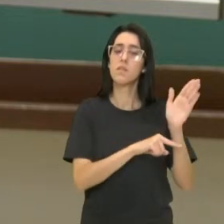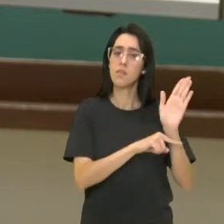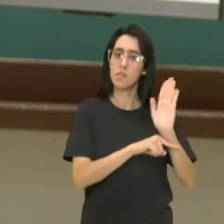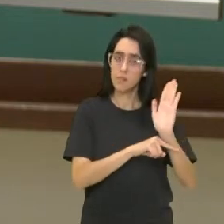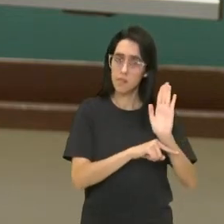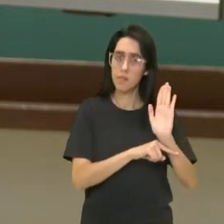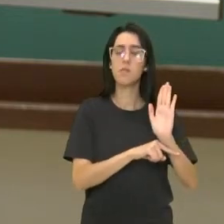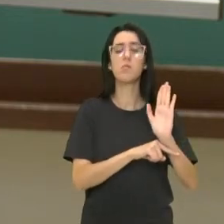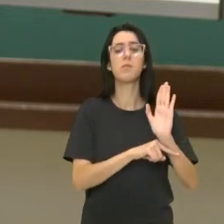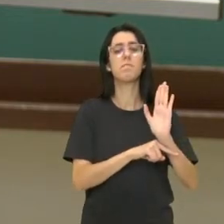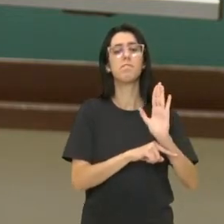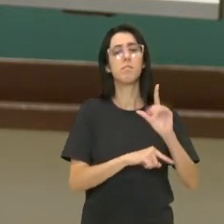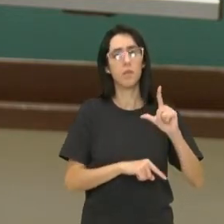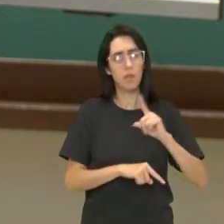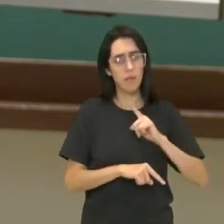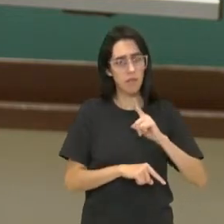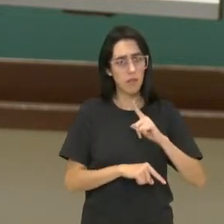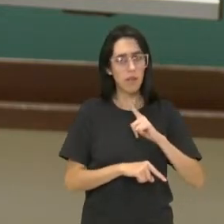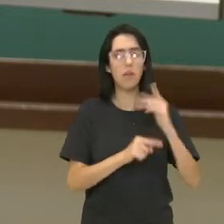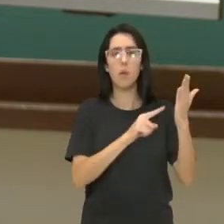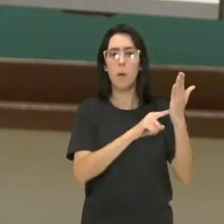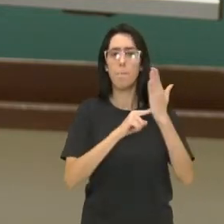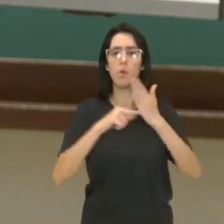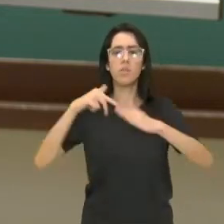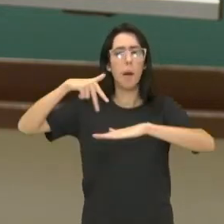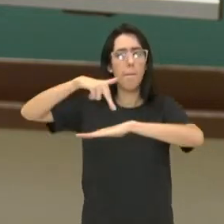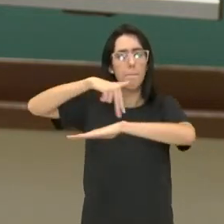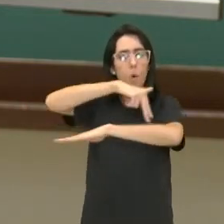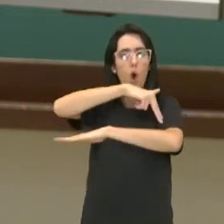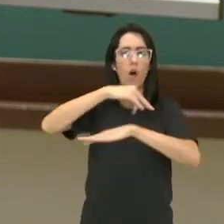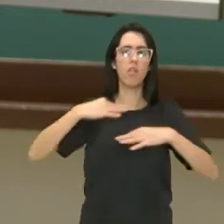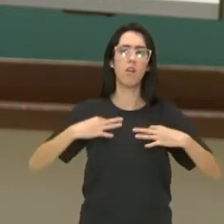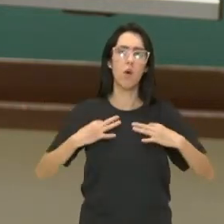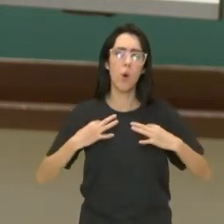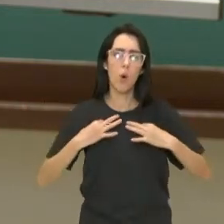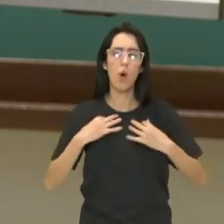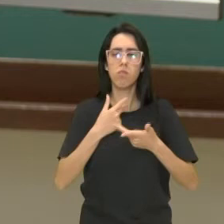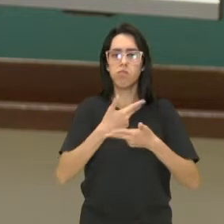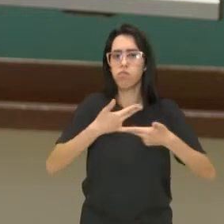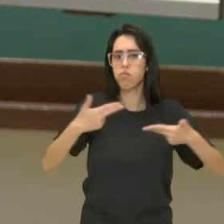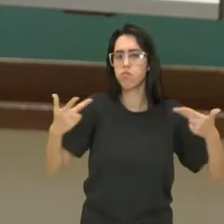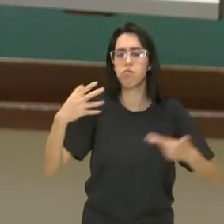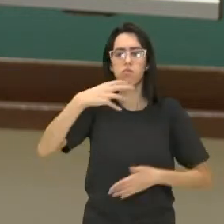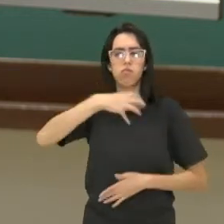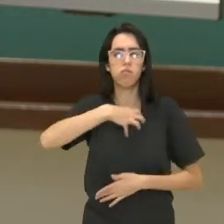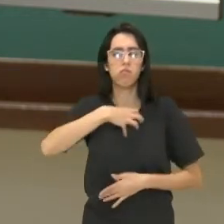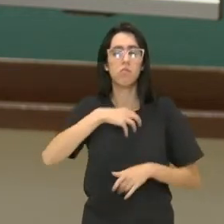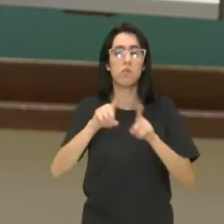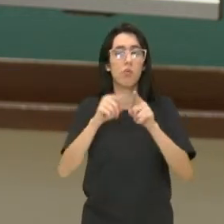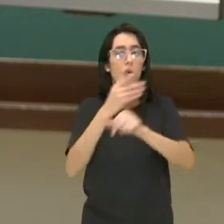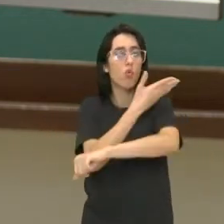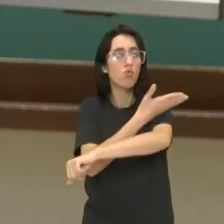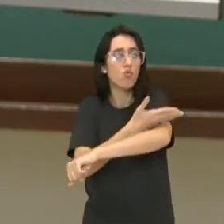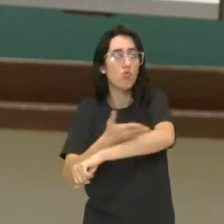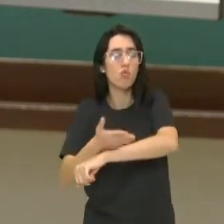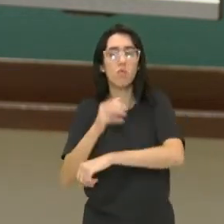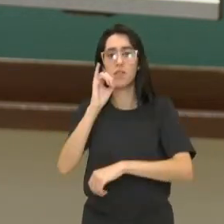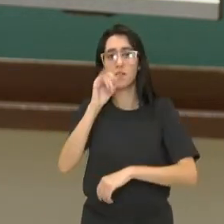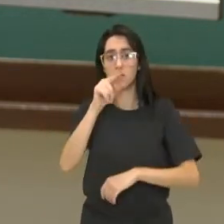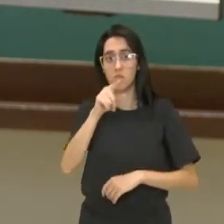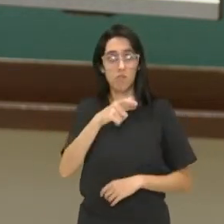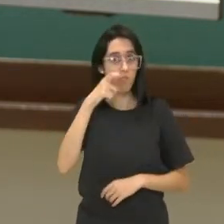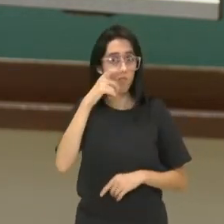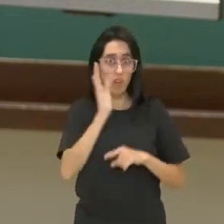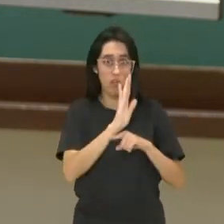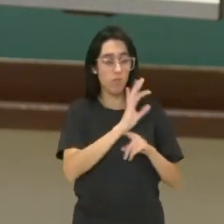assim, da moda, do estilo das pessoas, dos costumes. A gente pode assistir um filme